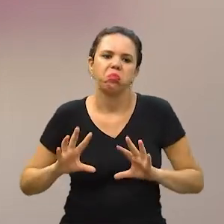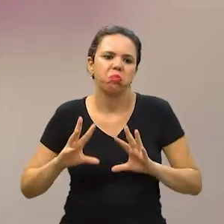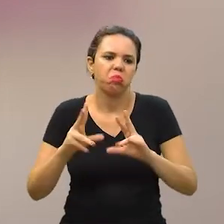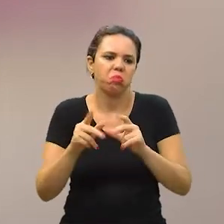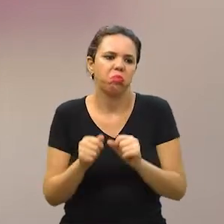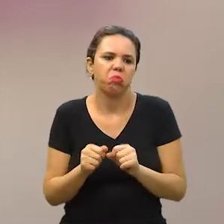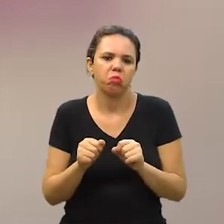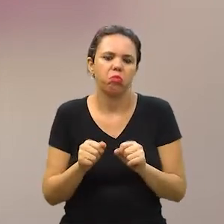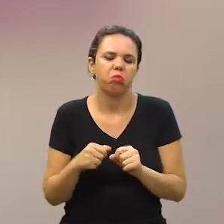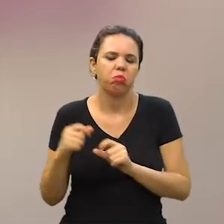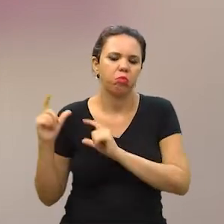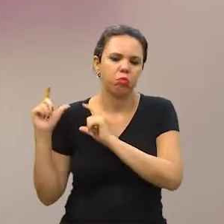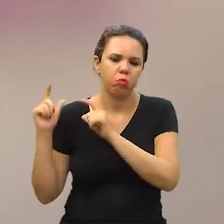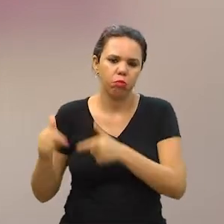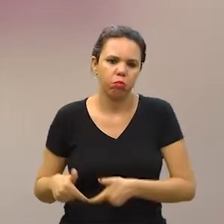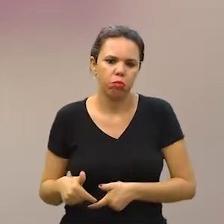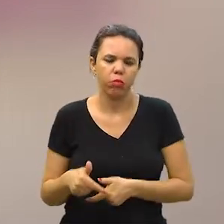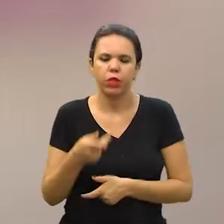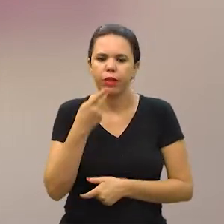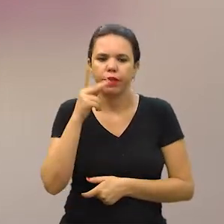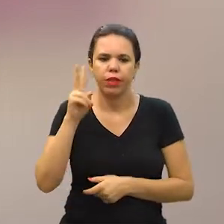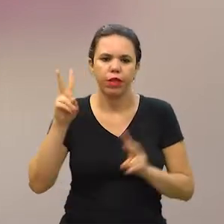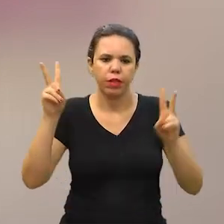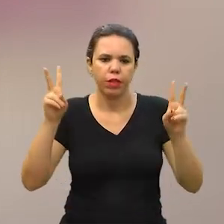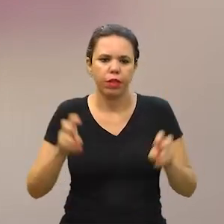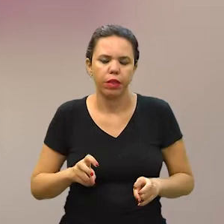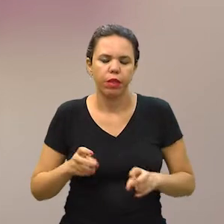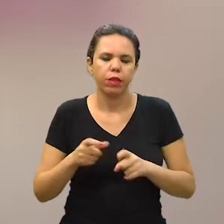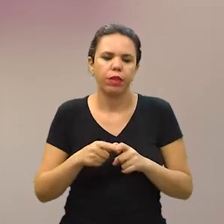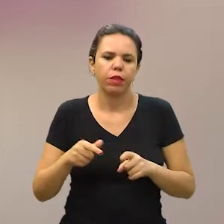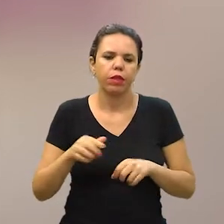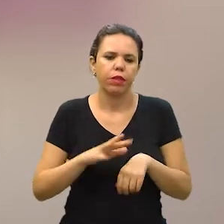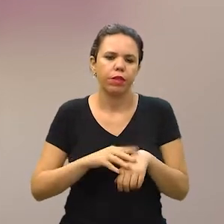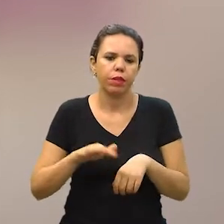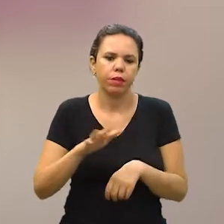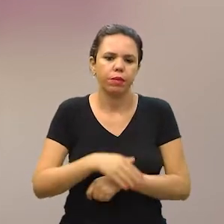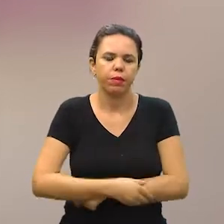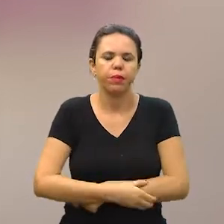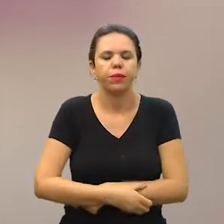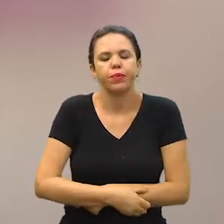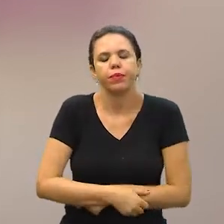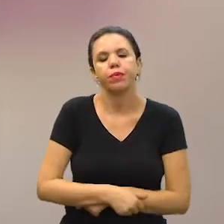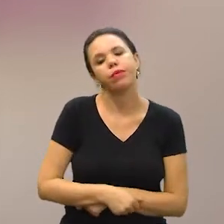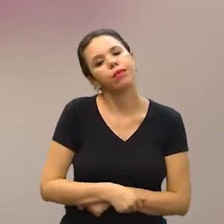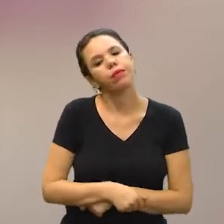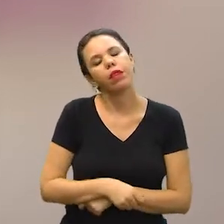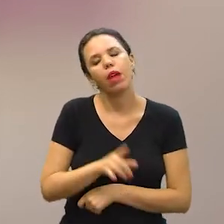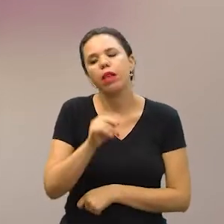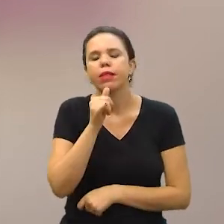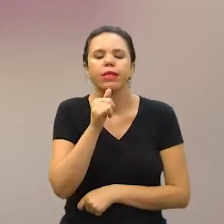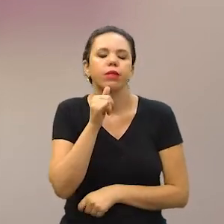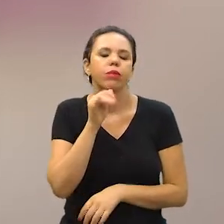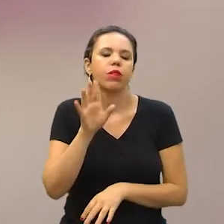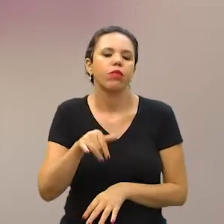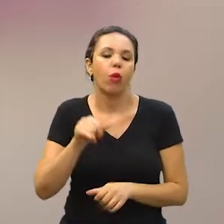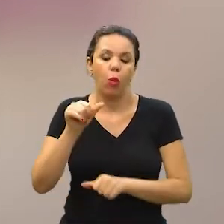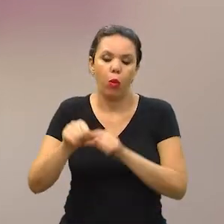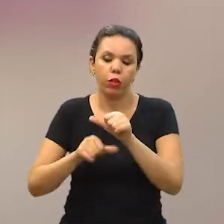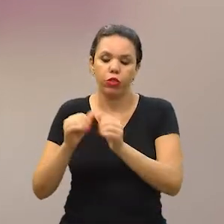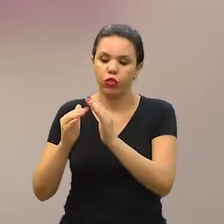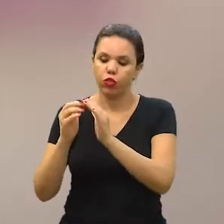aquela questão clássica do que a gente chama de classificação na medicina da doença, então a gente chama de transtorno, mas é como se